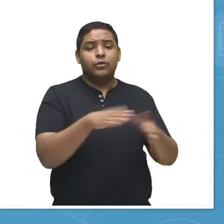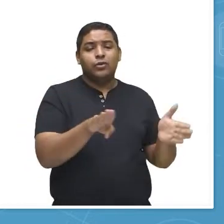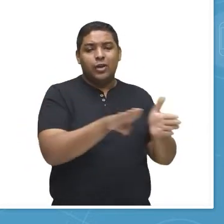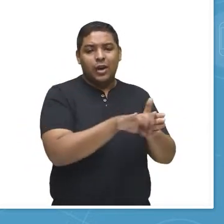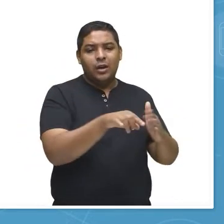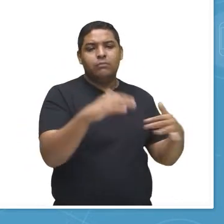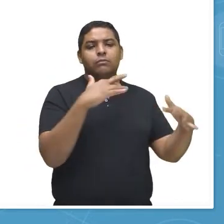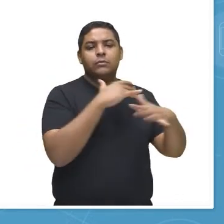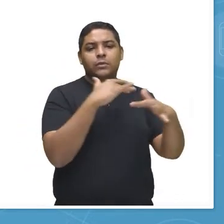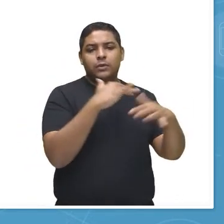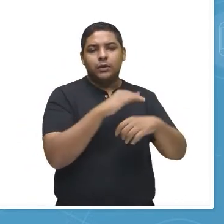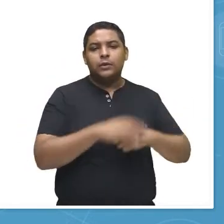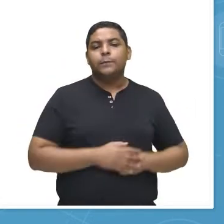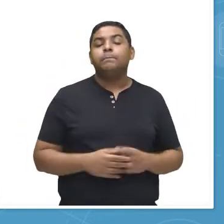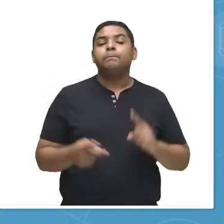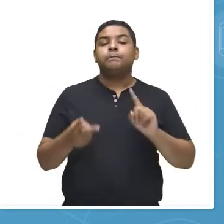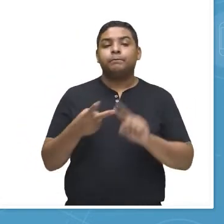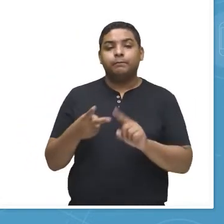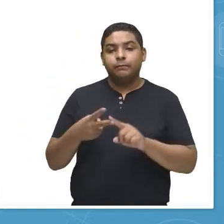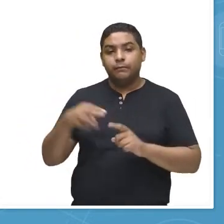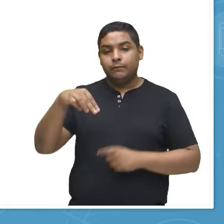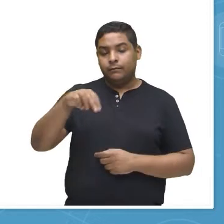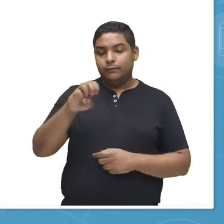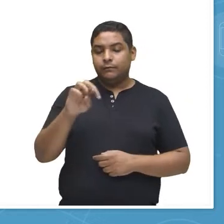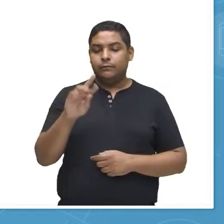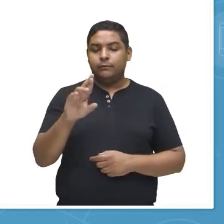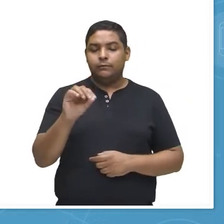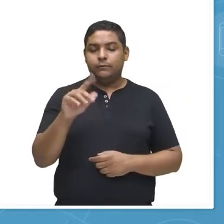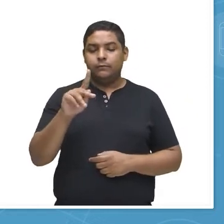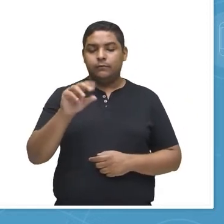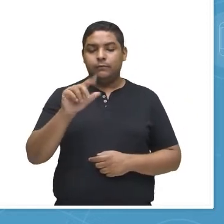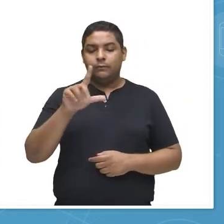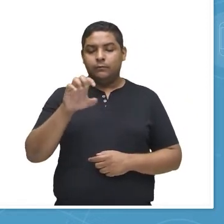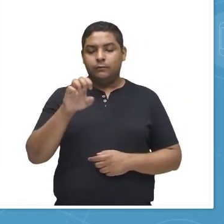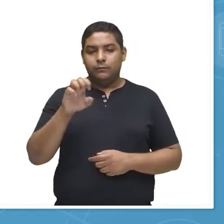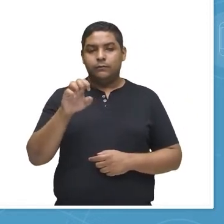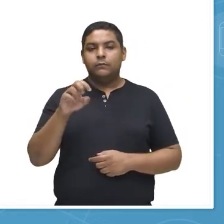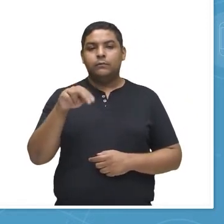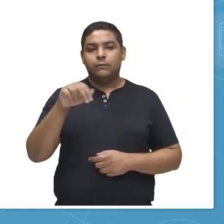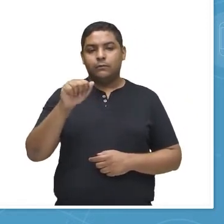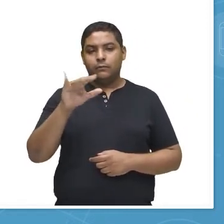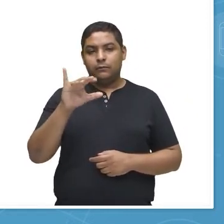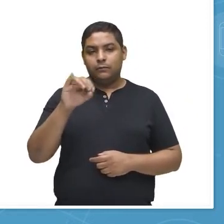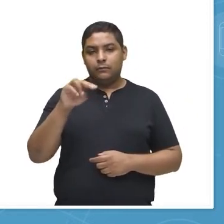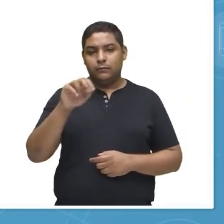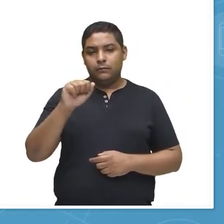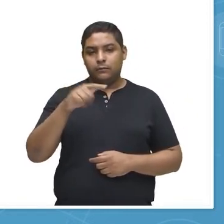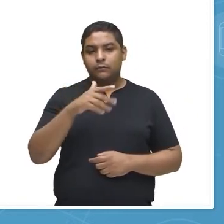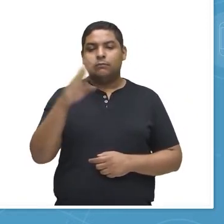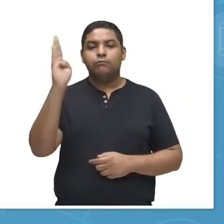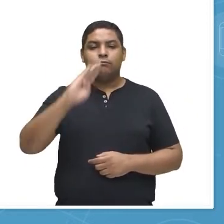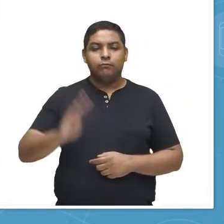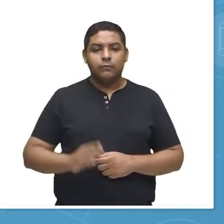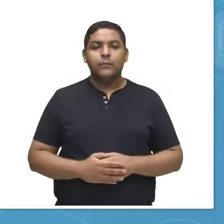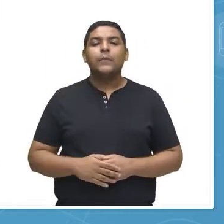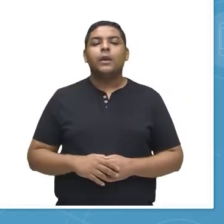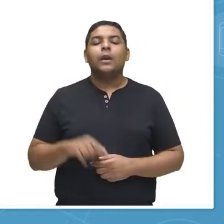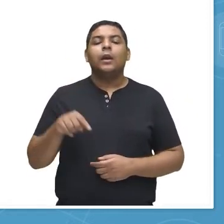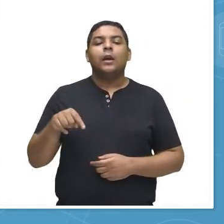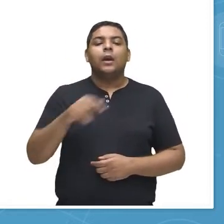conceito importante para nós? Metrópole nacional. O Rio de Janeiro, com mais de 11 milhões de